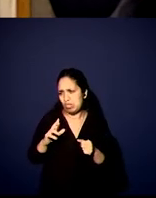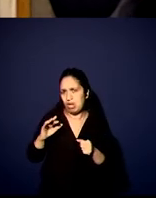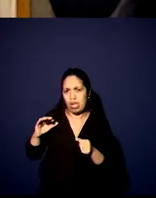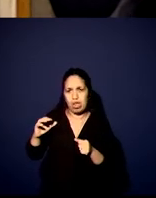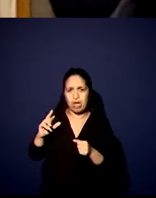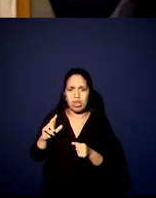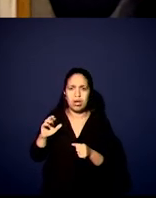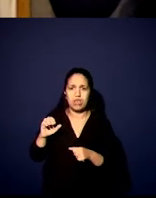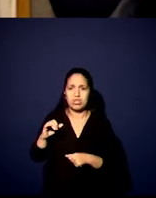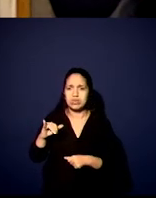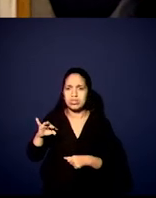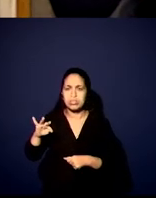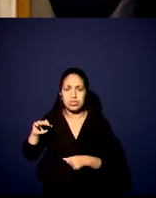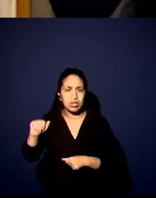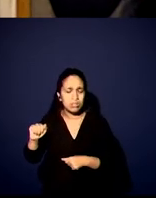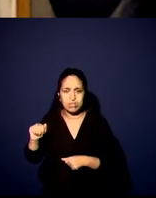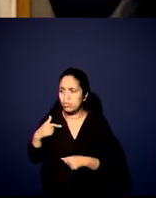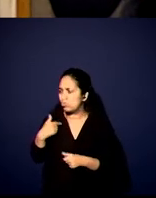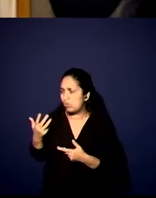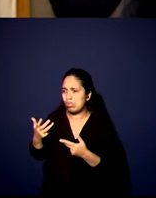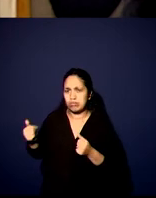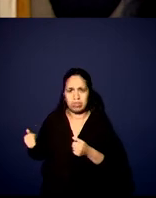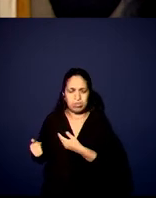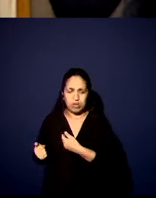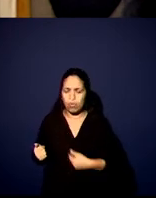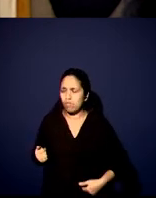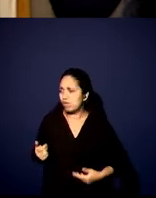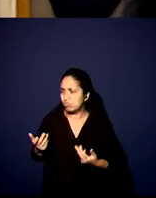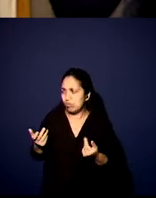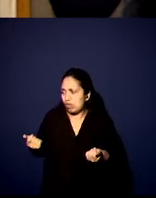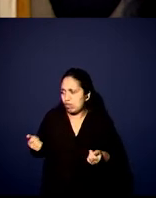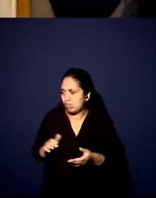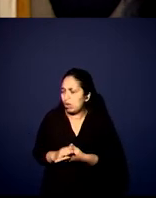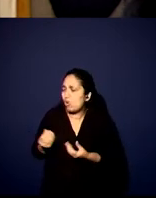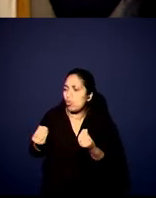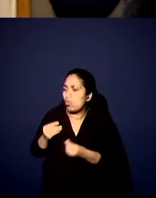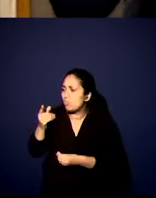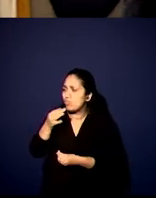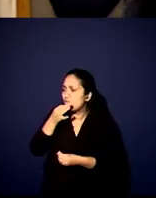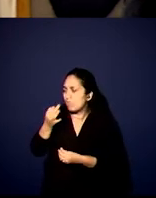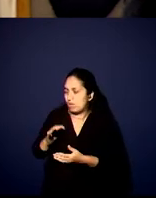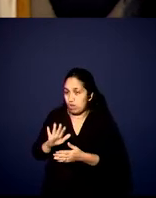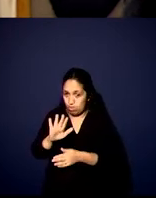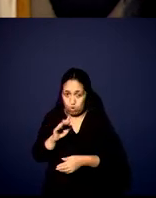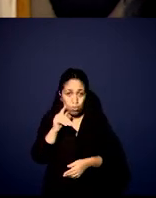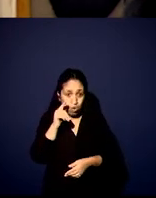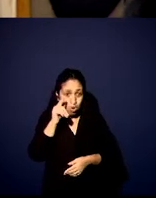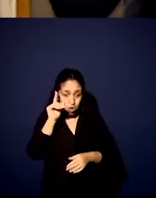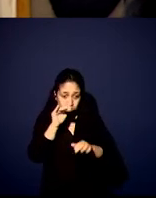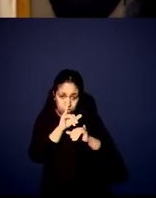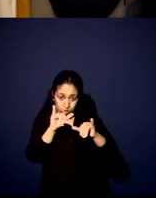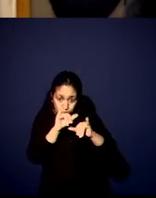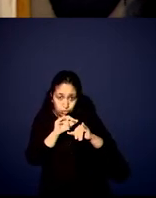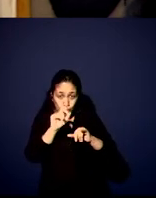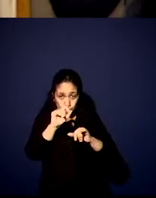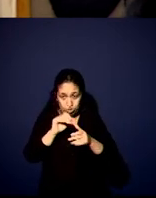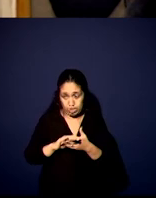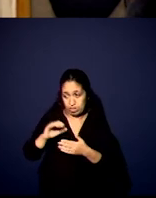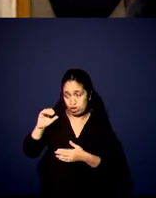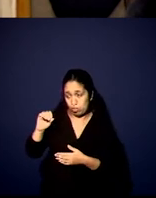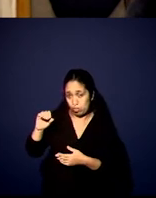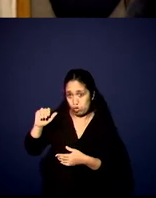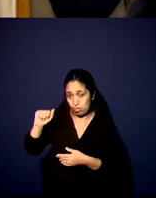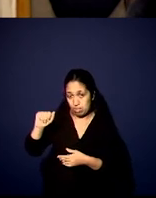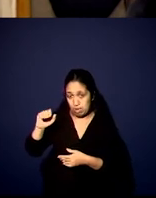do governo como o senhor vê esse assunto ontem foi anunciado uma espécie de acordo é da OAB com